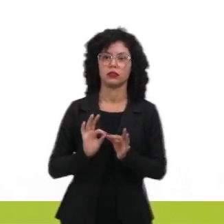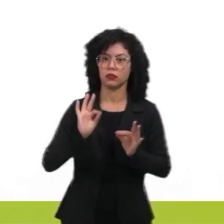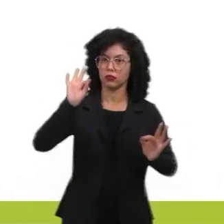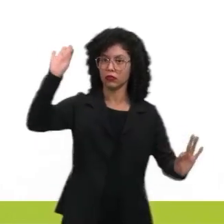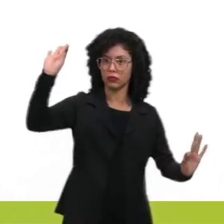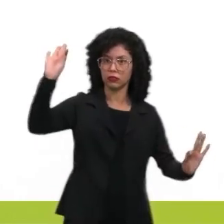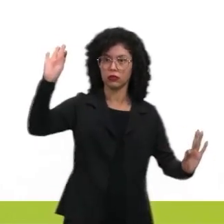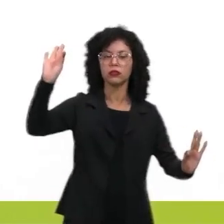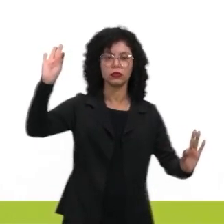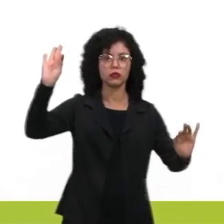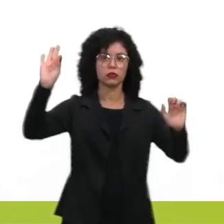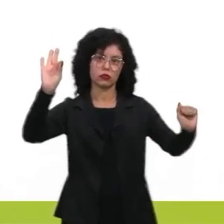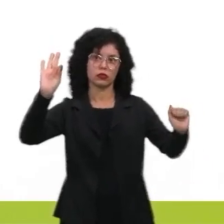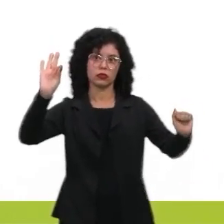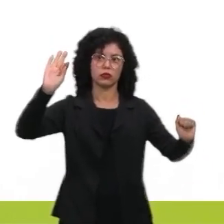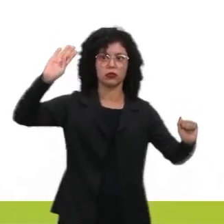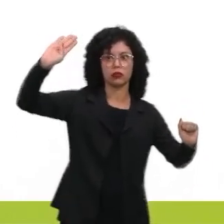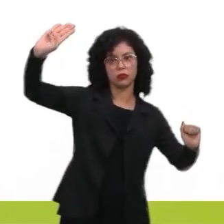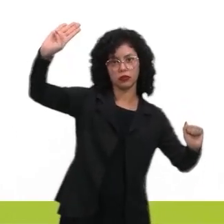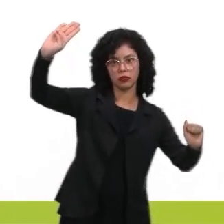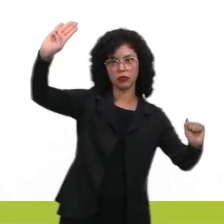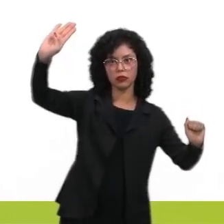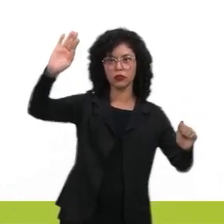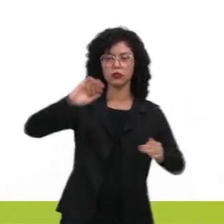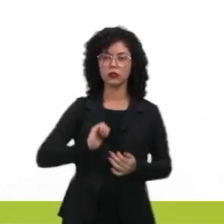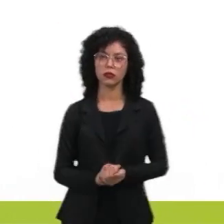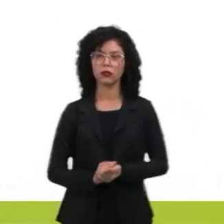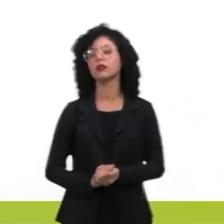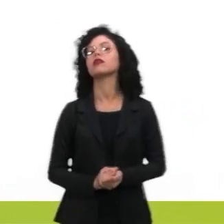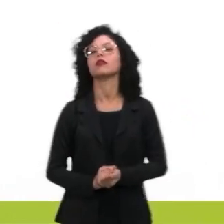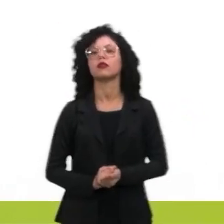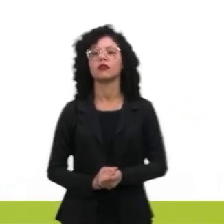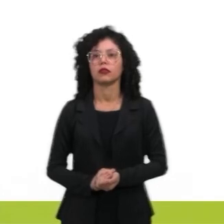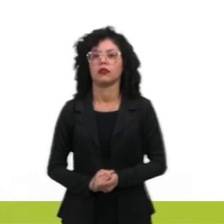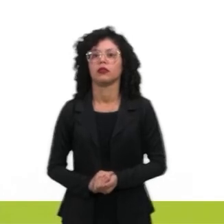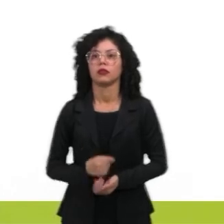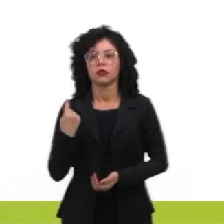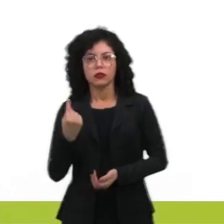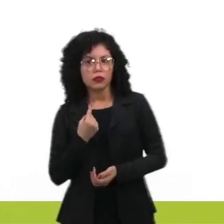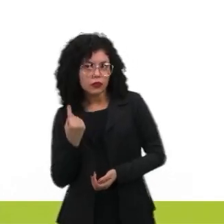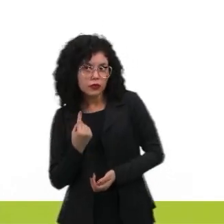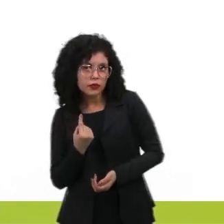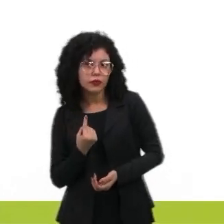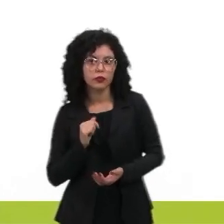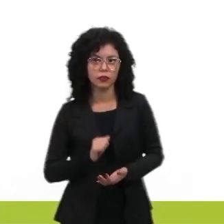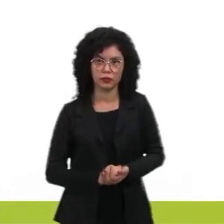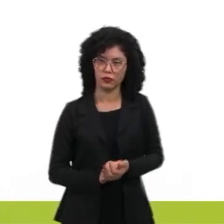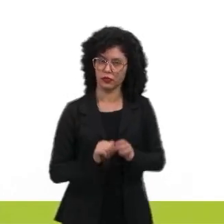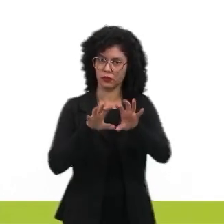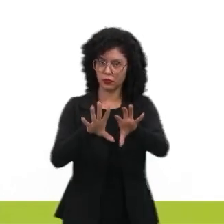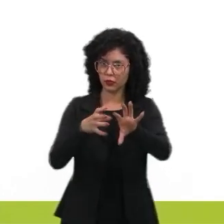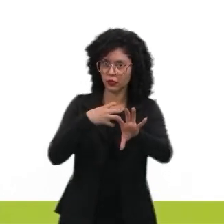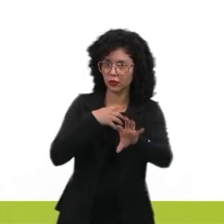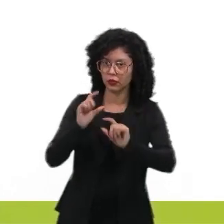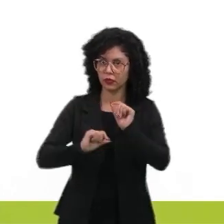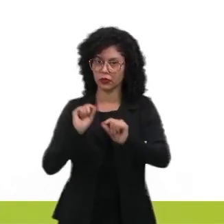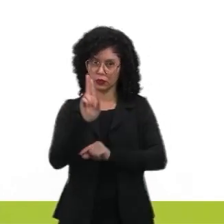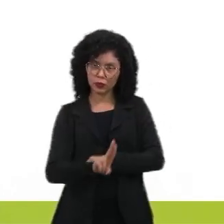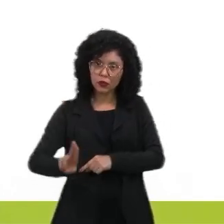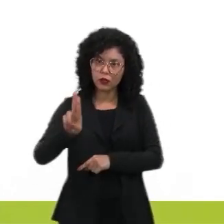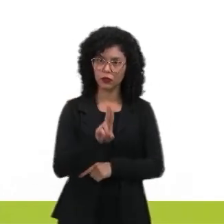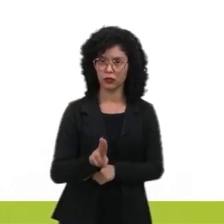de um ponto A a um ponto B. Por exemplo, eu tenho aqui, ó, essa é uma grandeza unidimensional. Nesse momento, eu vou usar